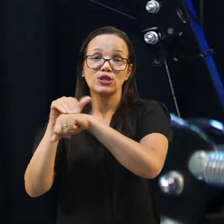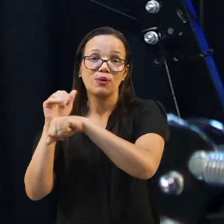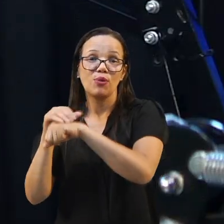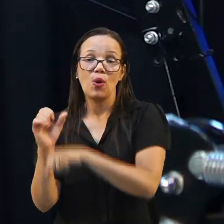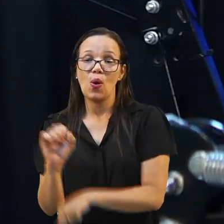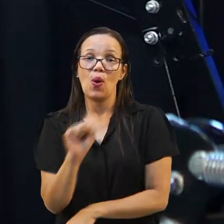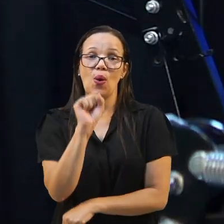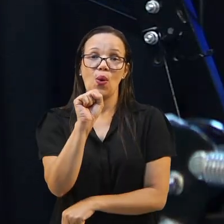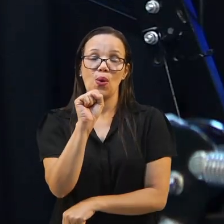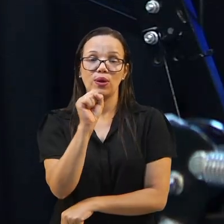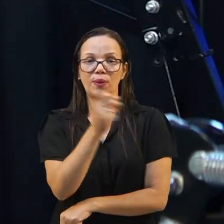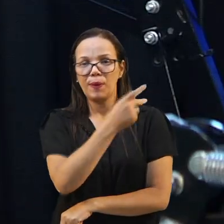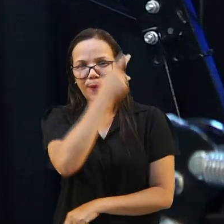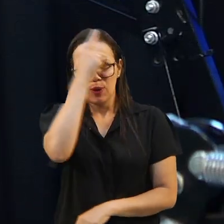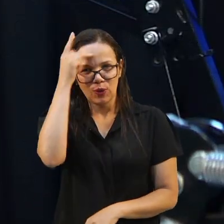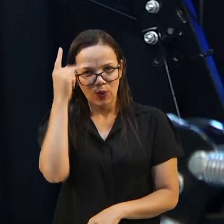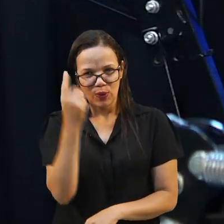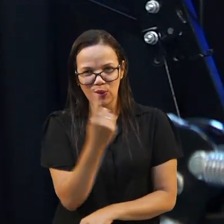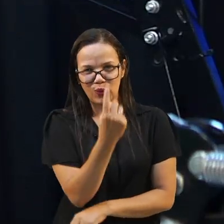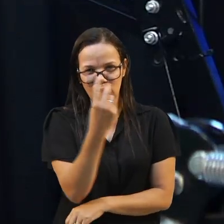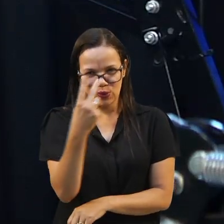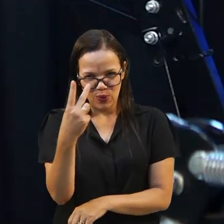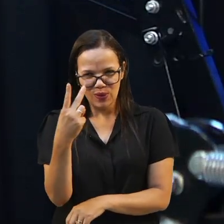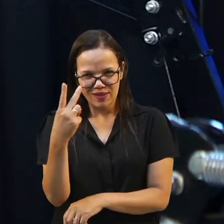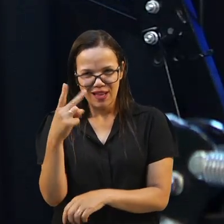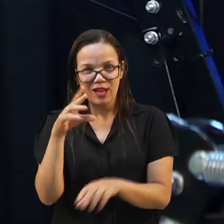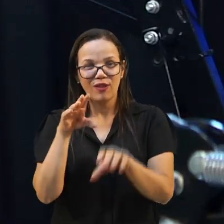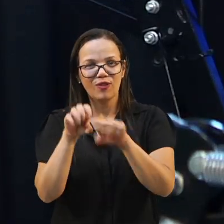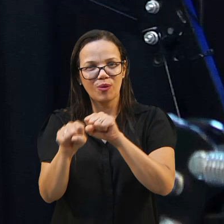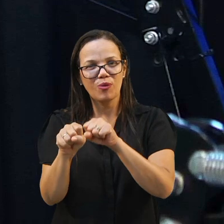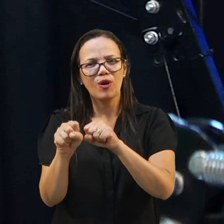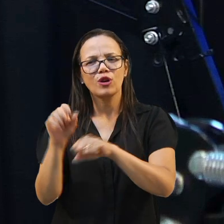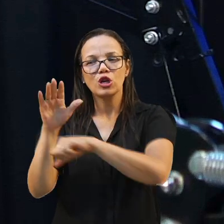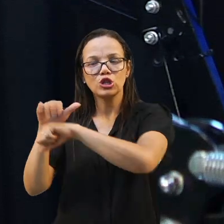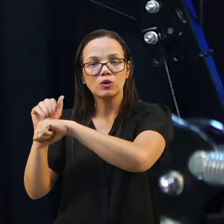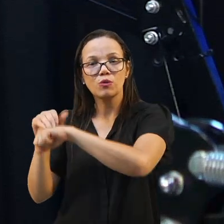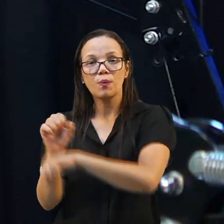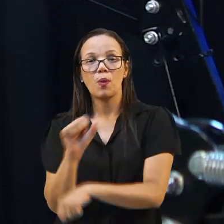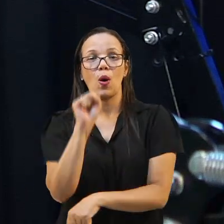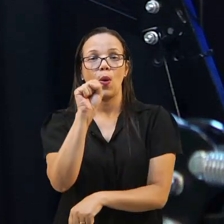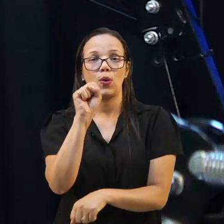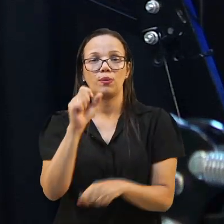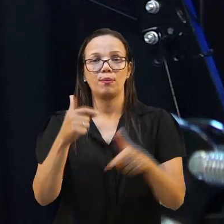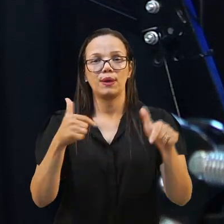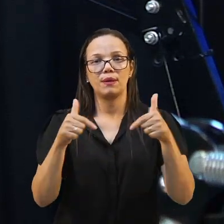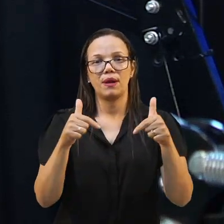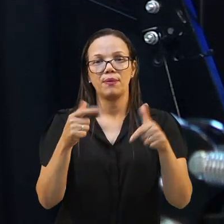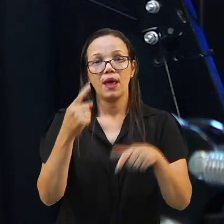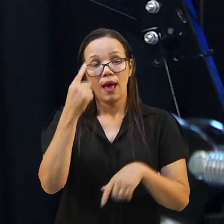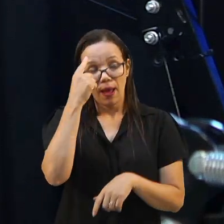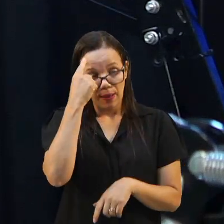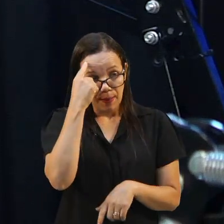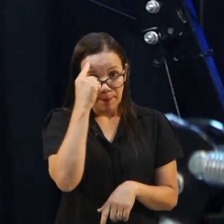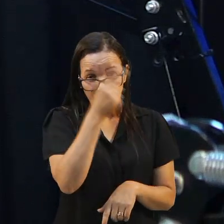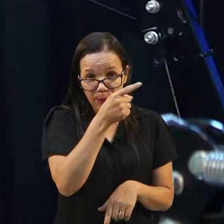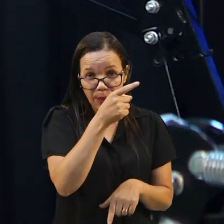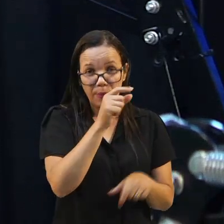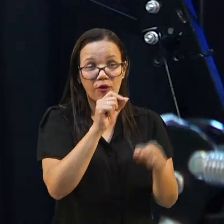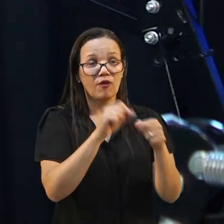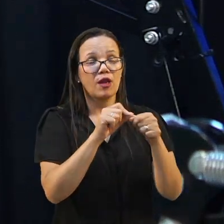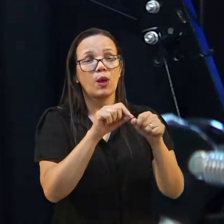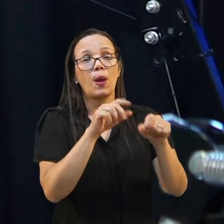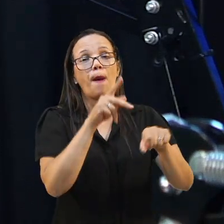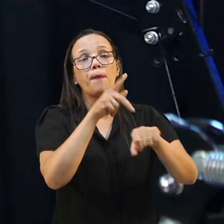que a gente ofereceu a oportunidade, a gente conseguiu contratar 8. Mandamos para fazer pós-graduação